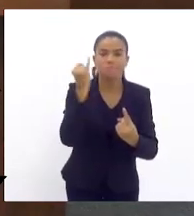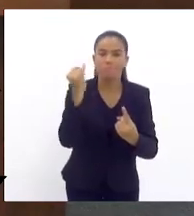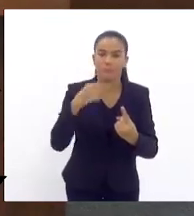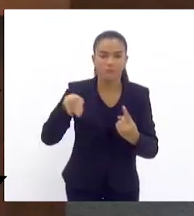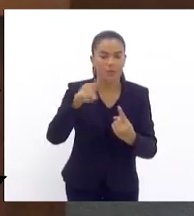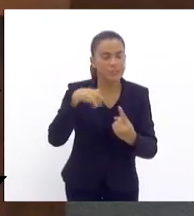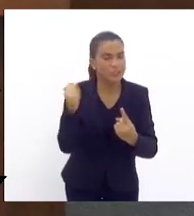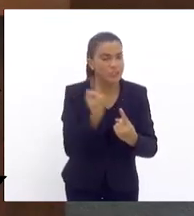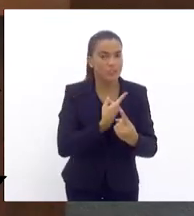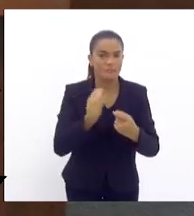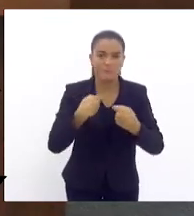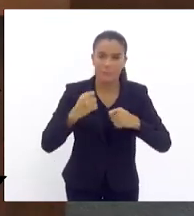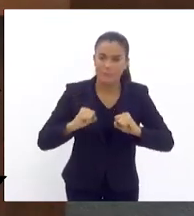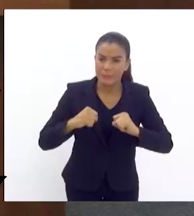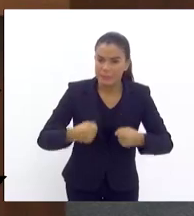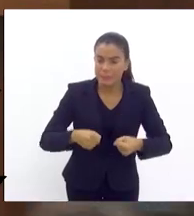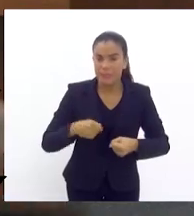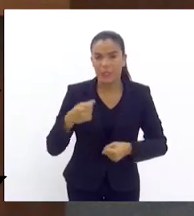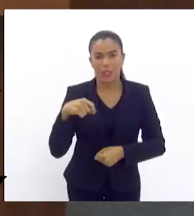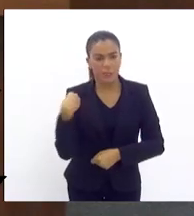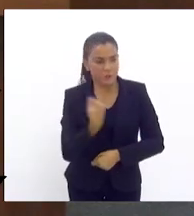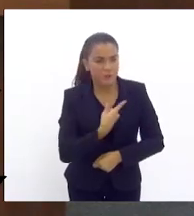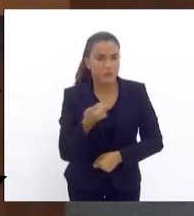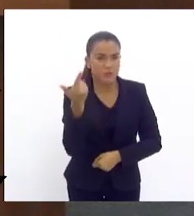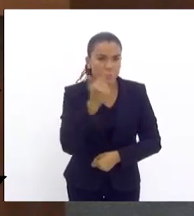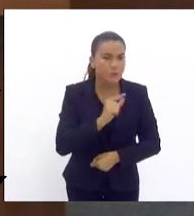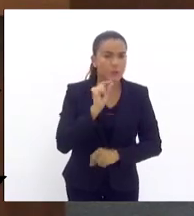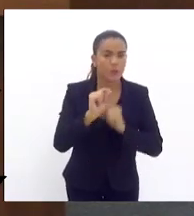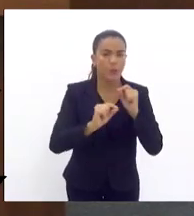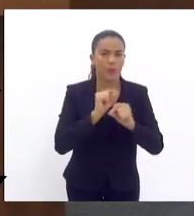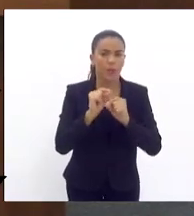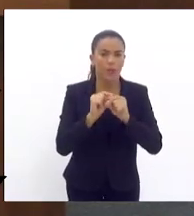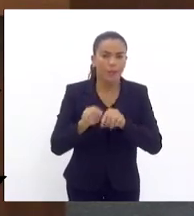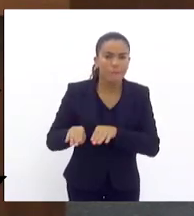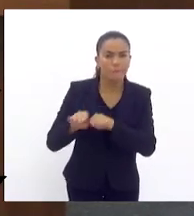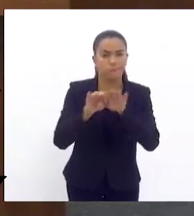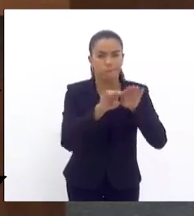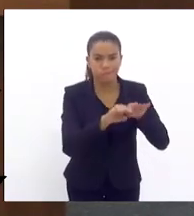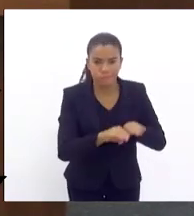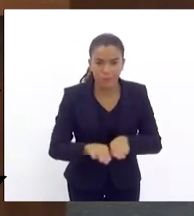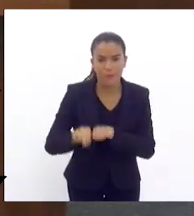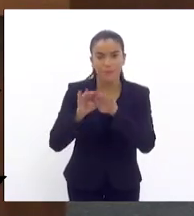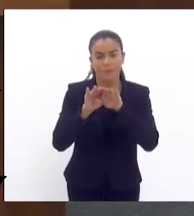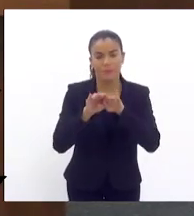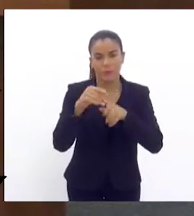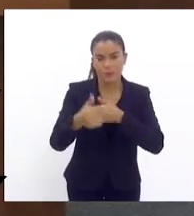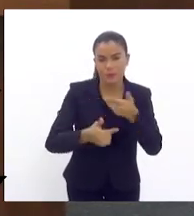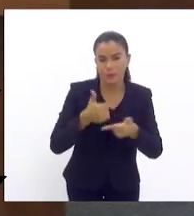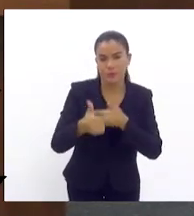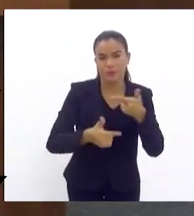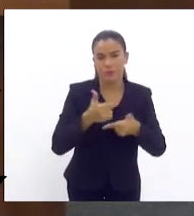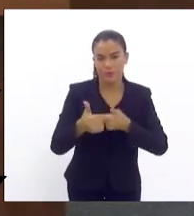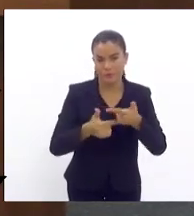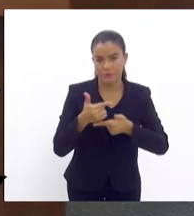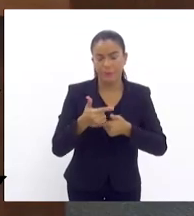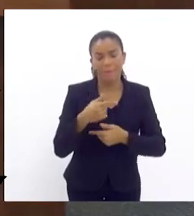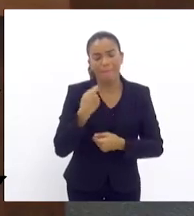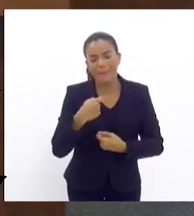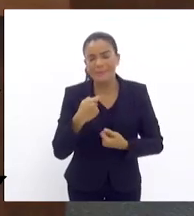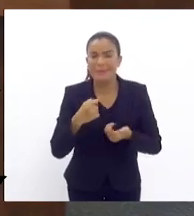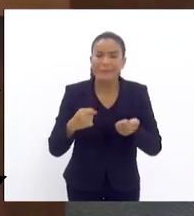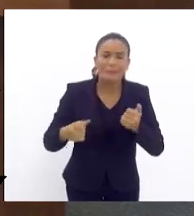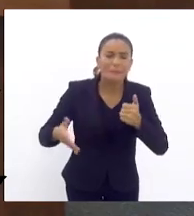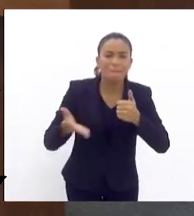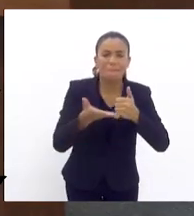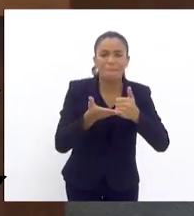defender, né? Que a gente consiga, enfim, chegar à universalização do serviço, que é algo que deveria ser tão básico, tão simples,